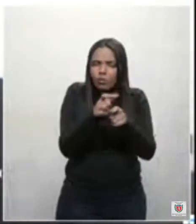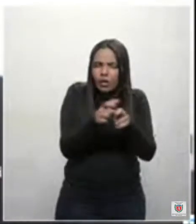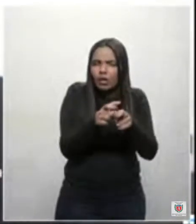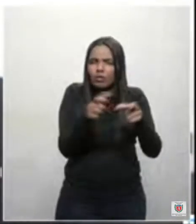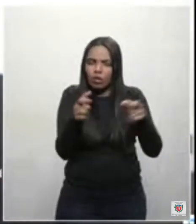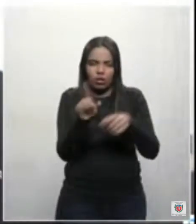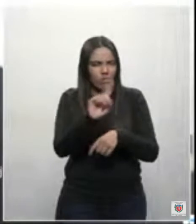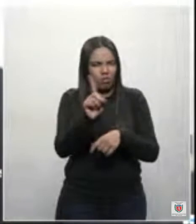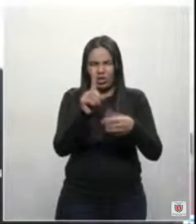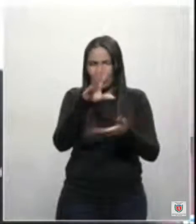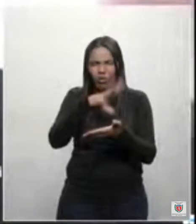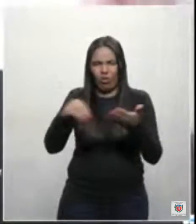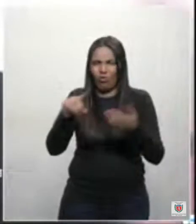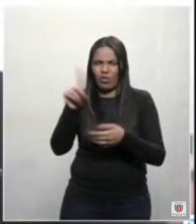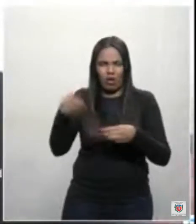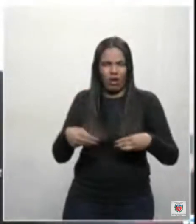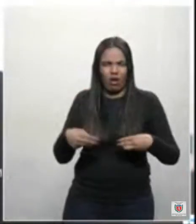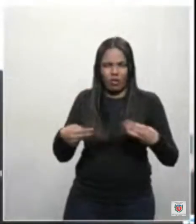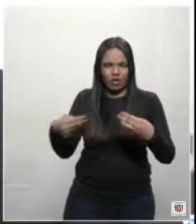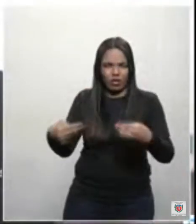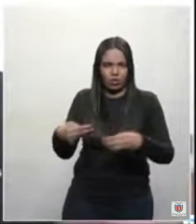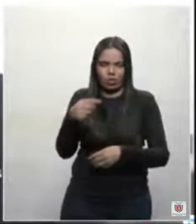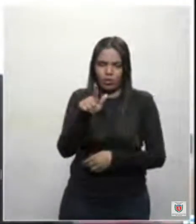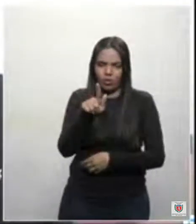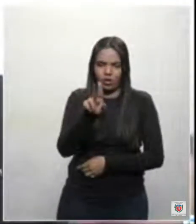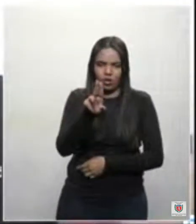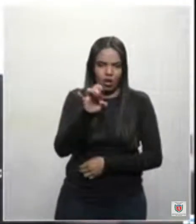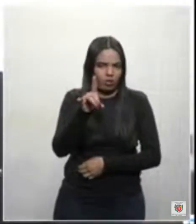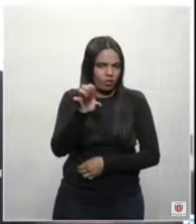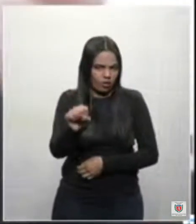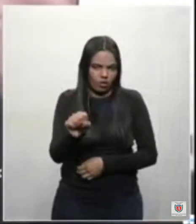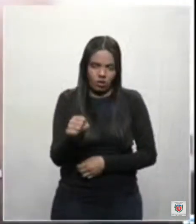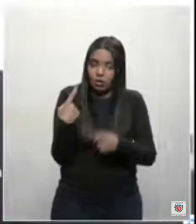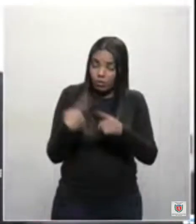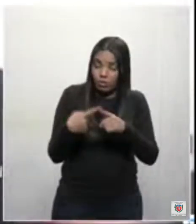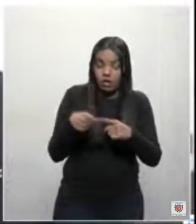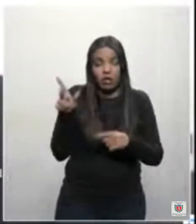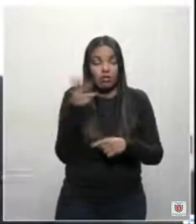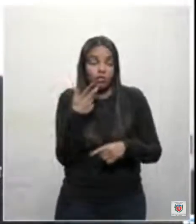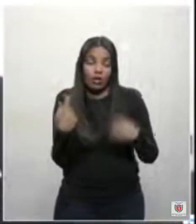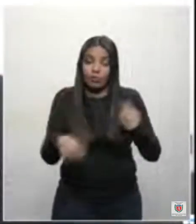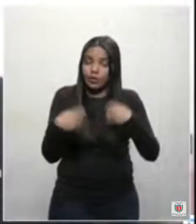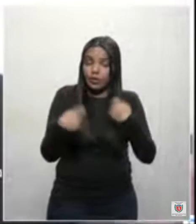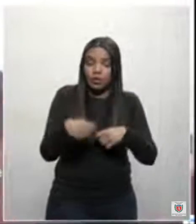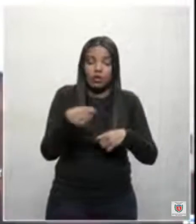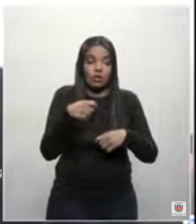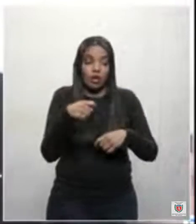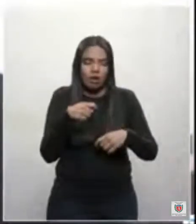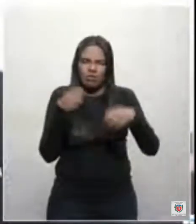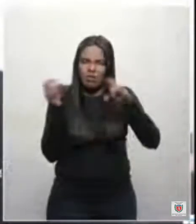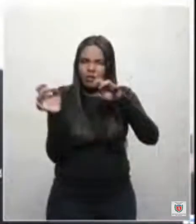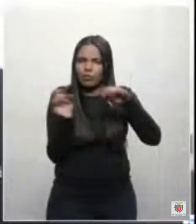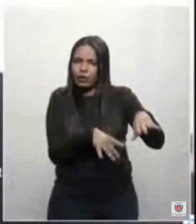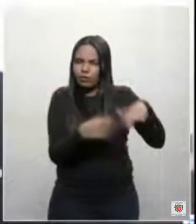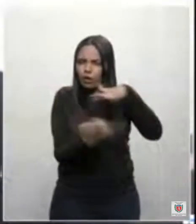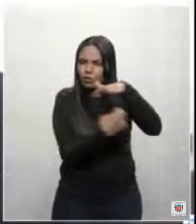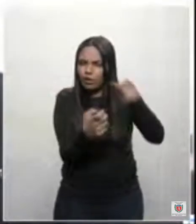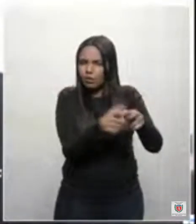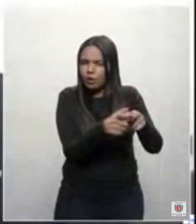o Guedes usou, que falou que vai perder dinheiro se usar na pequena empresa e ganhar só se emprestar para o grande. Isso, o Ratinho não pode